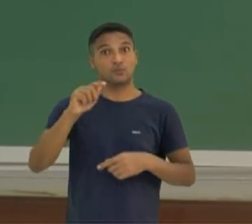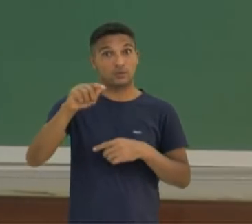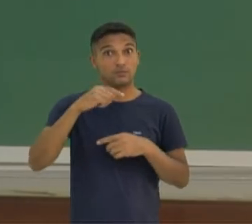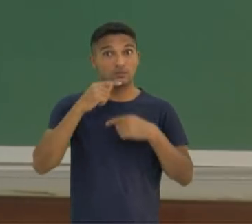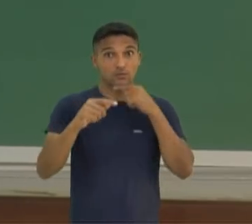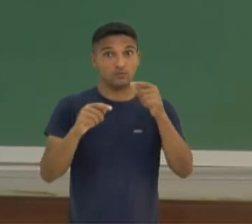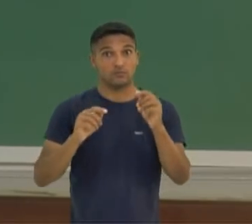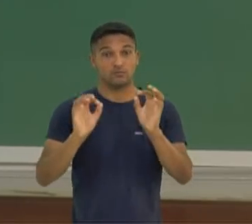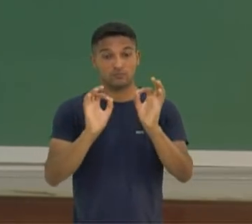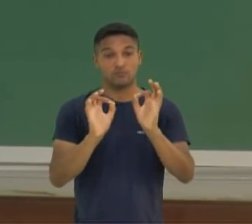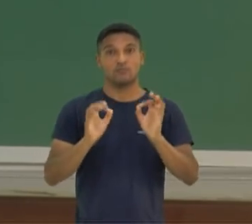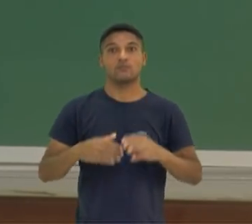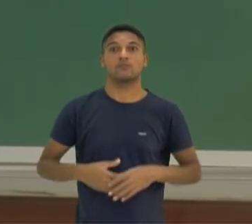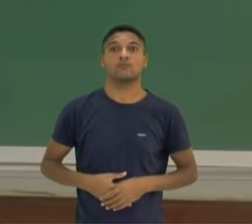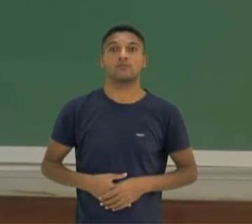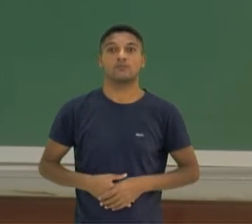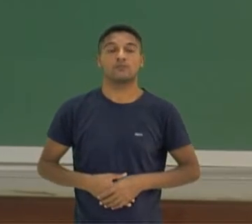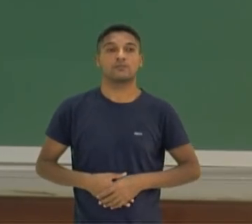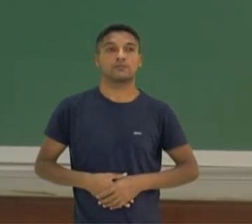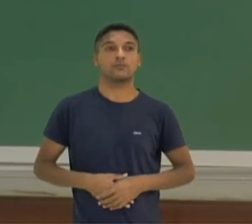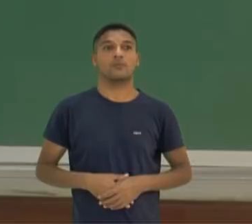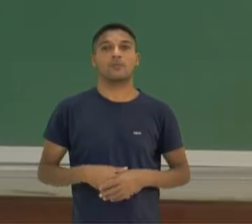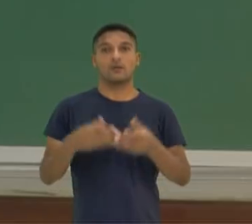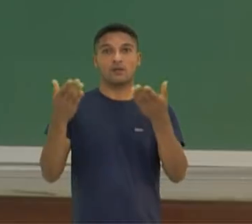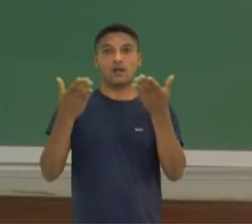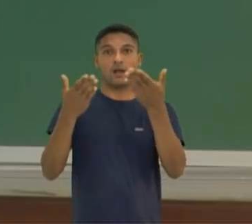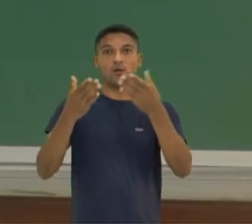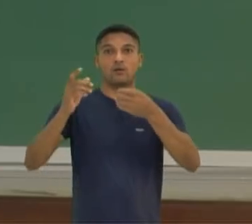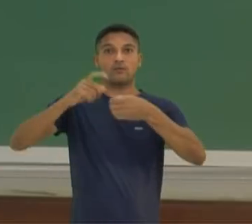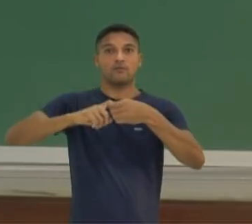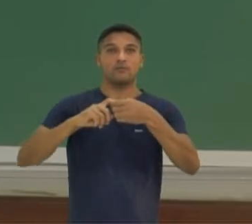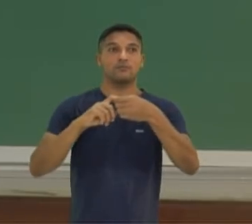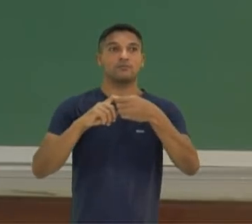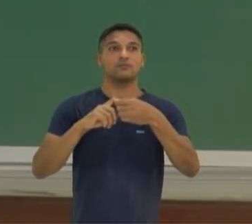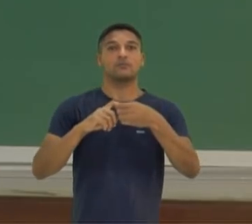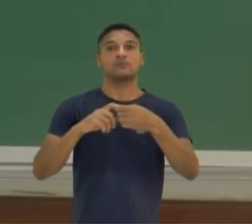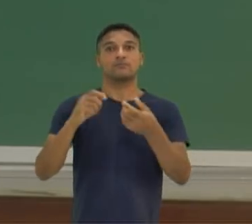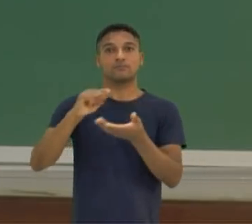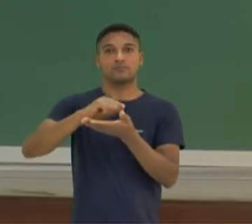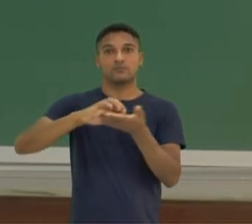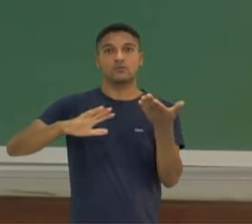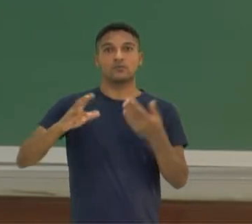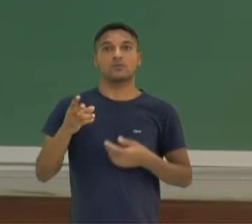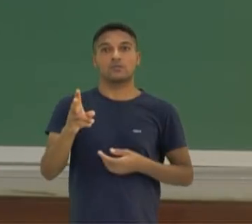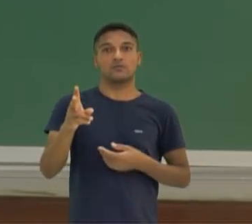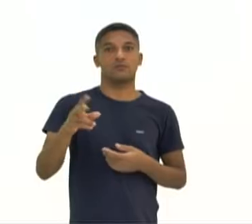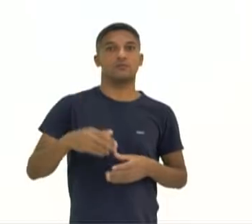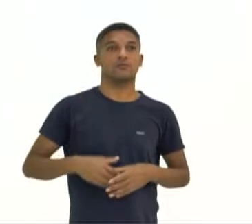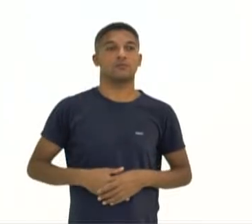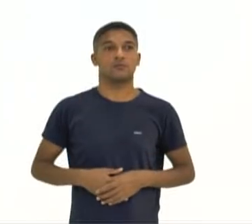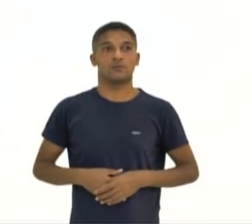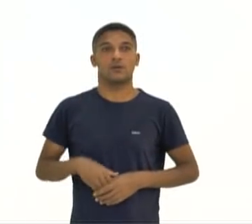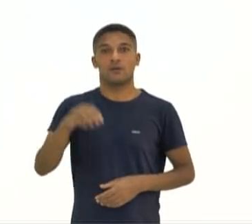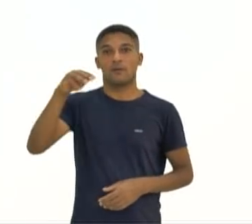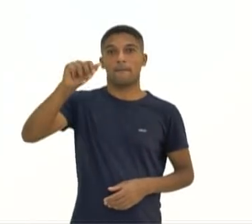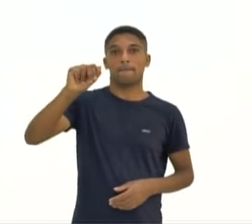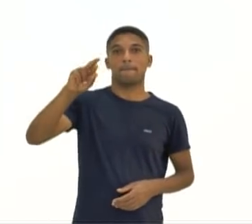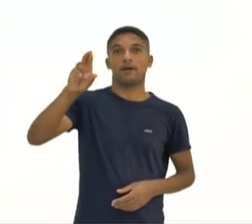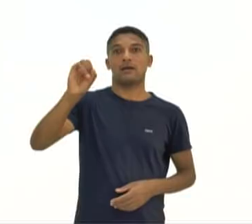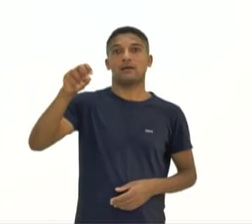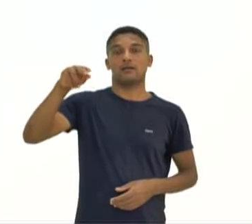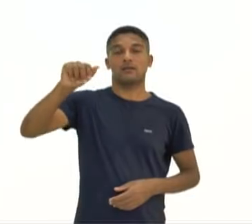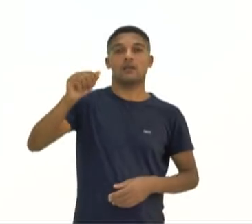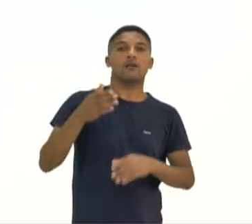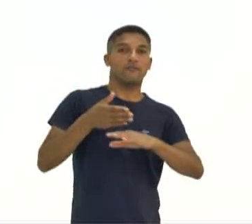dúvida. Agora vamos lá retomar o nosso exercício. Então, a Marina foi na papelaria